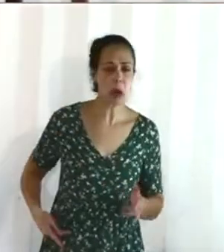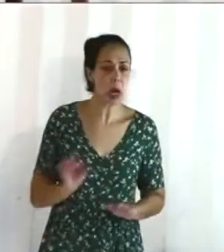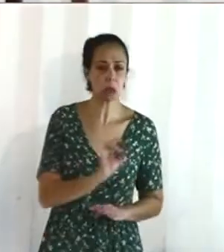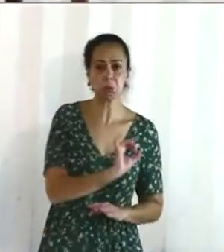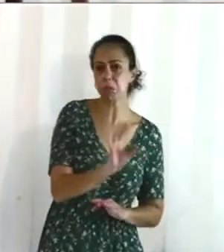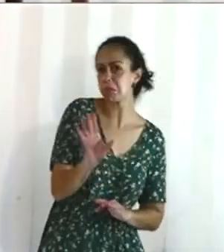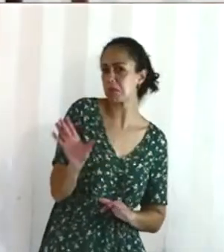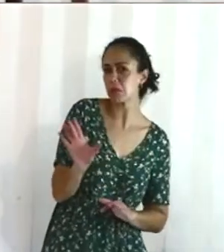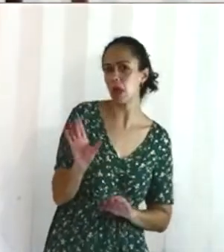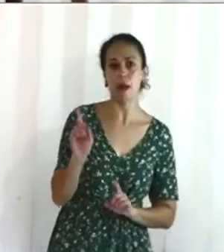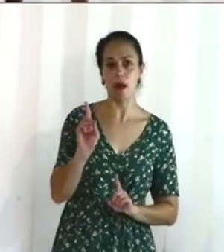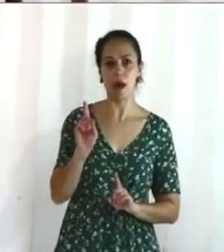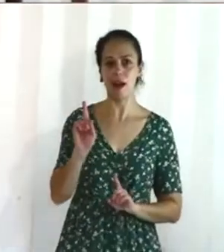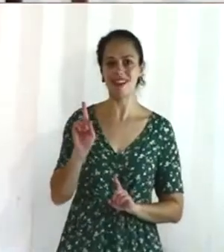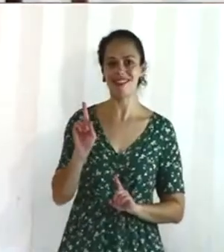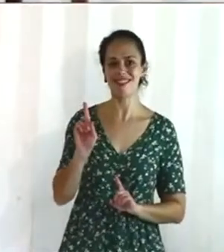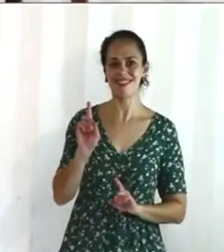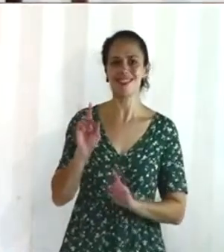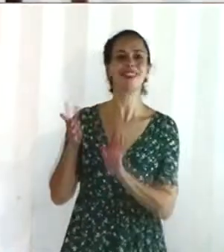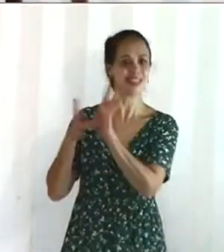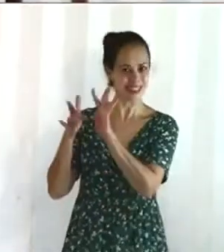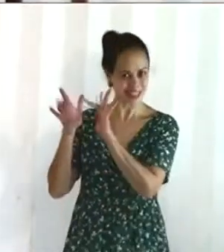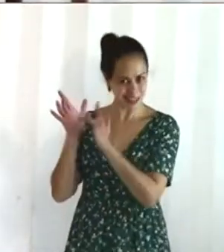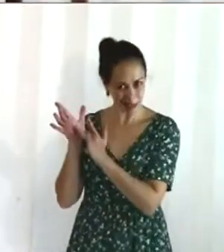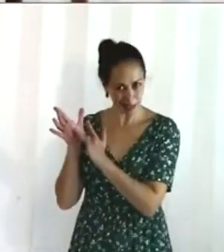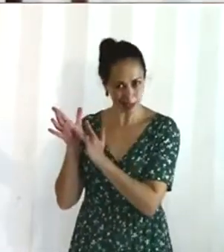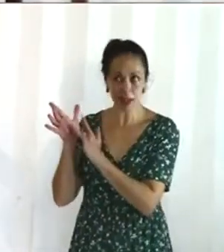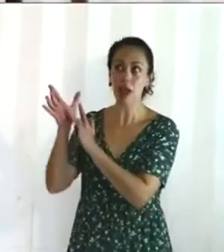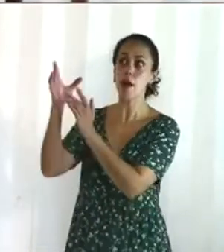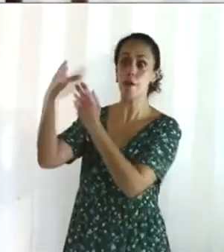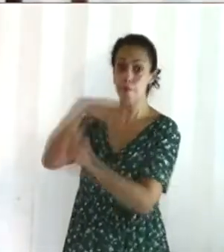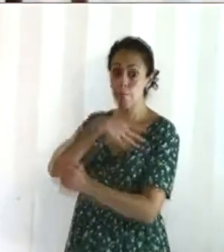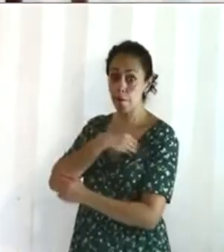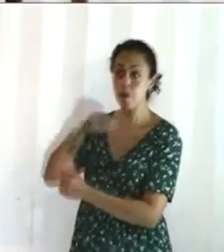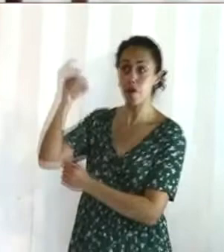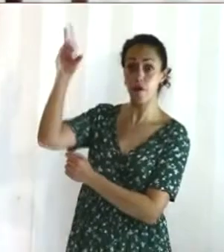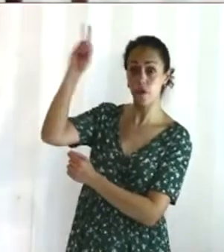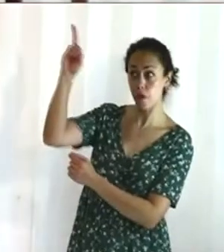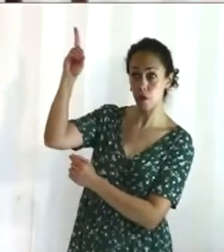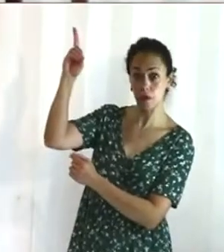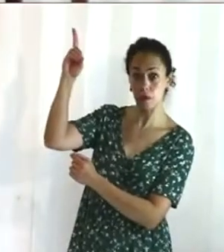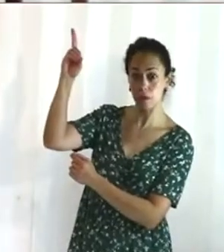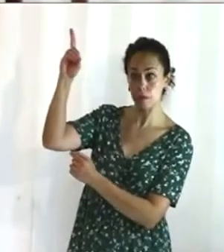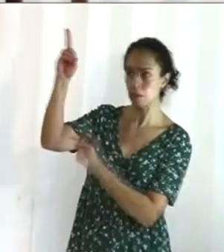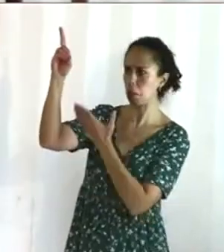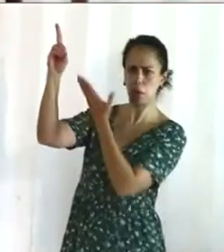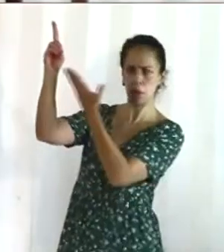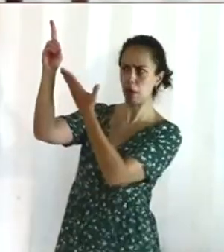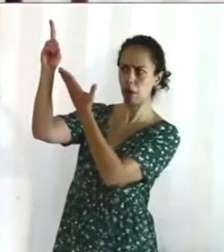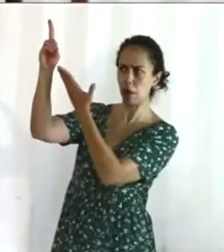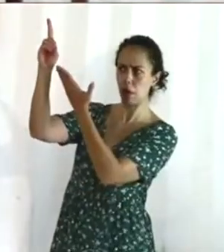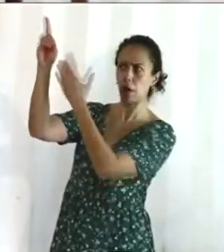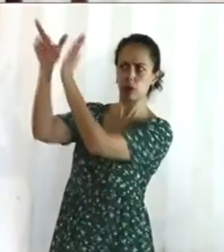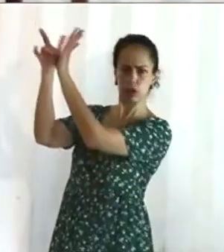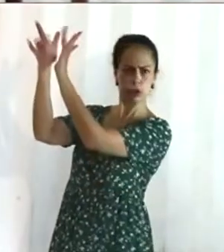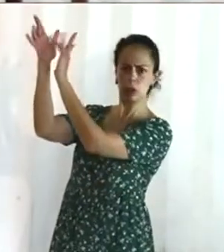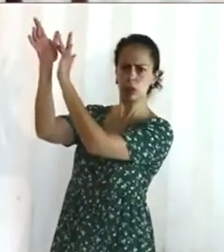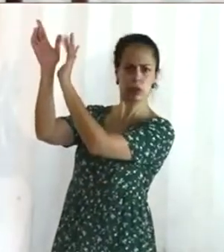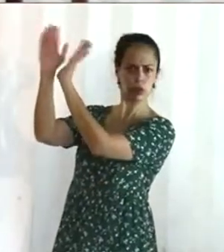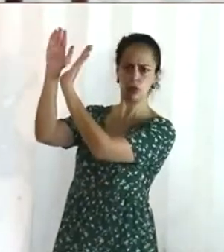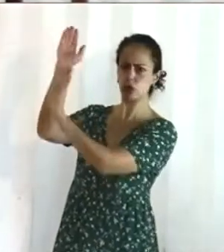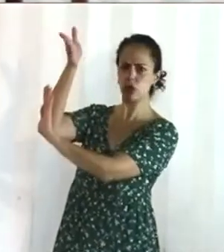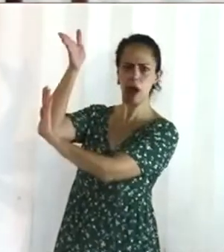Jesus divinamente divino e humano. Jesus, ele